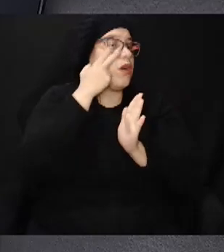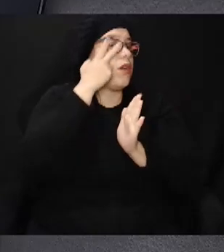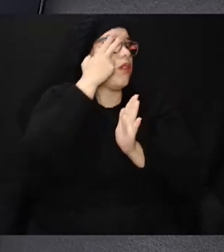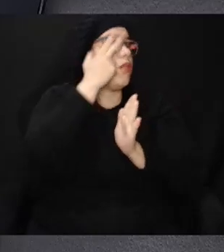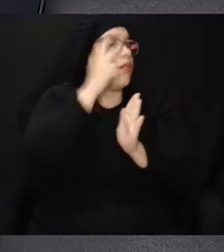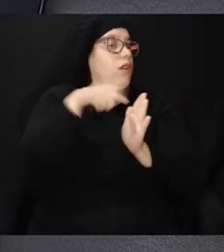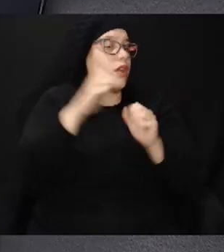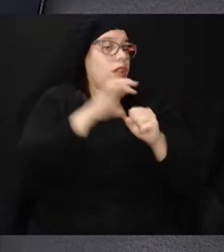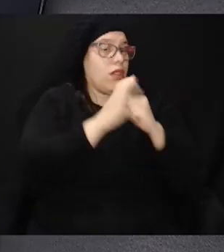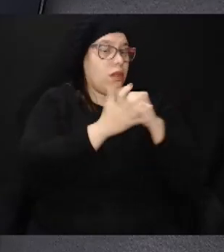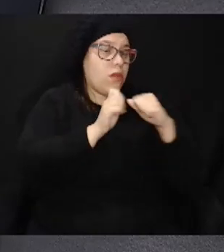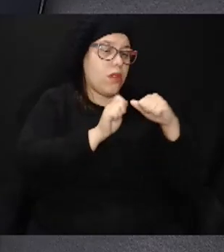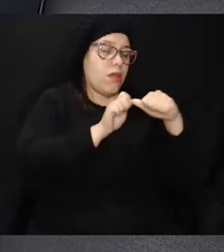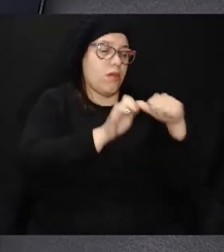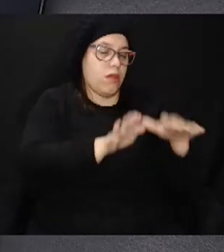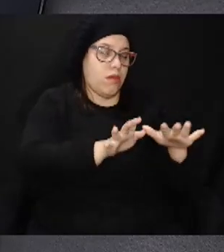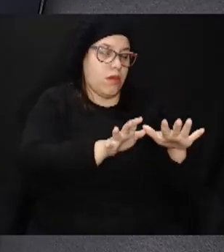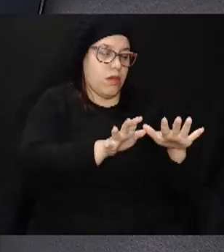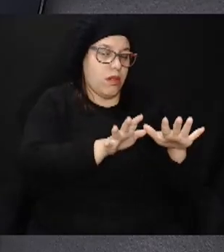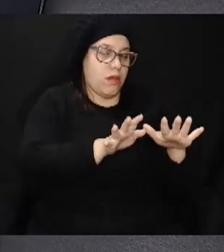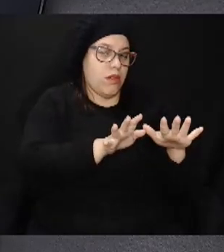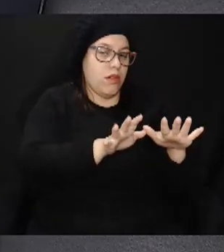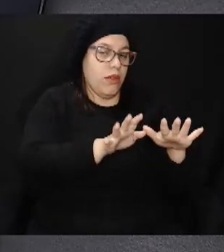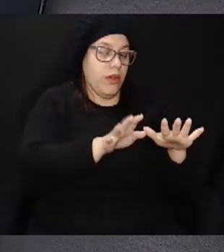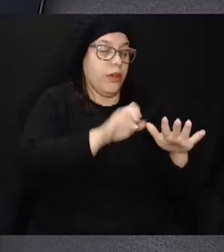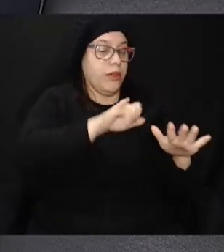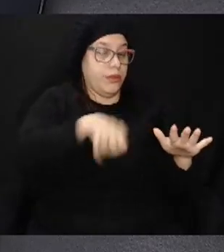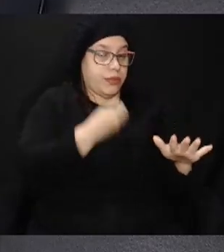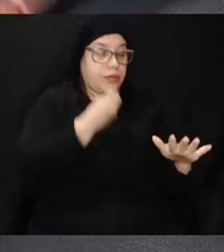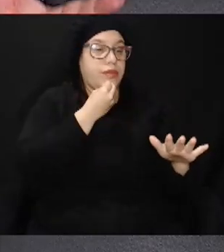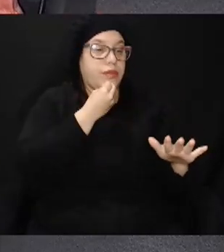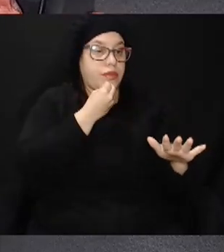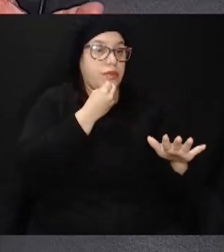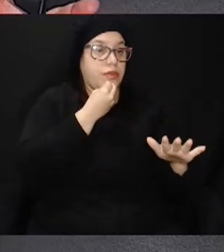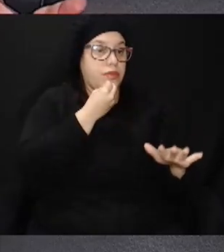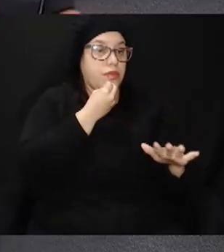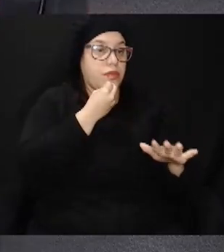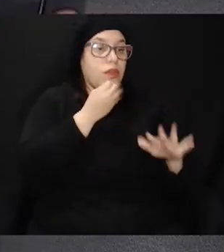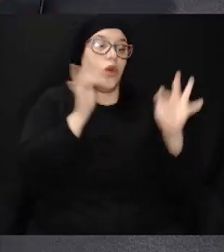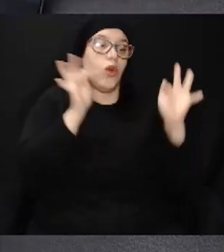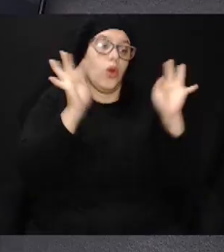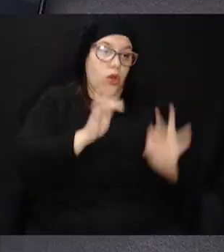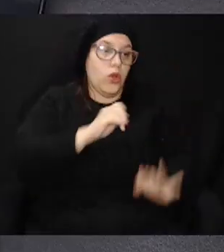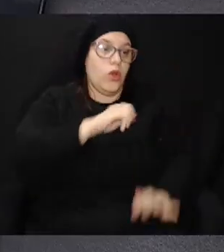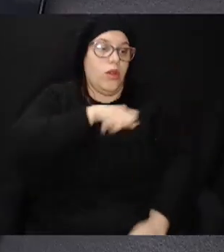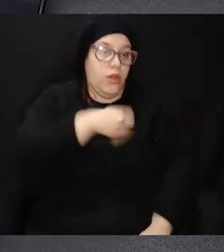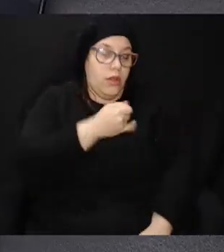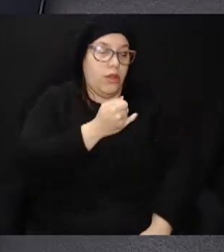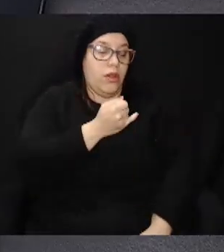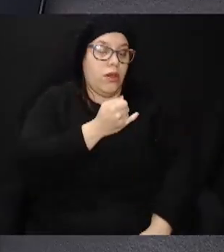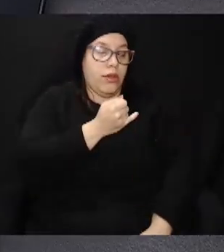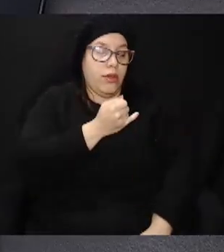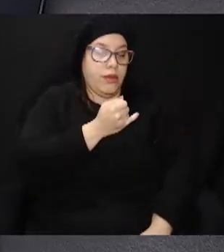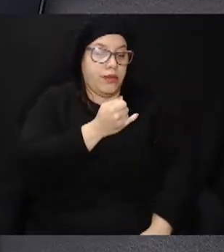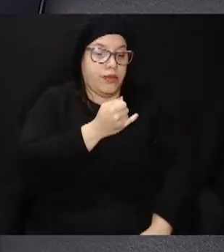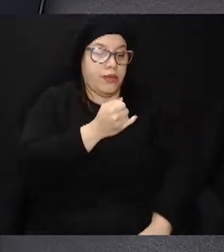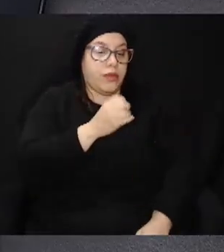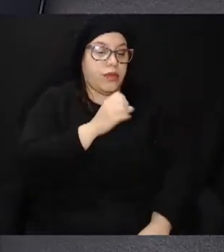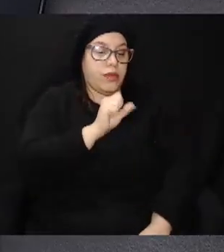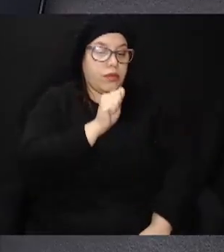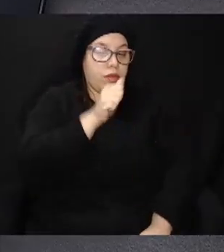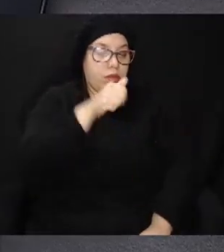pandemia. E tivemos a oportunidade, uma feliz oportunidade, de que a Santa Casa